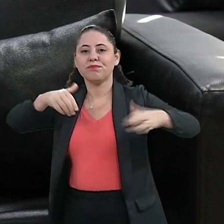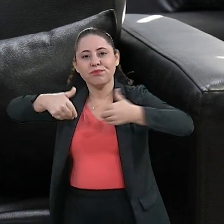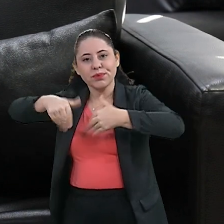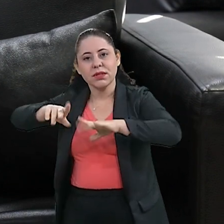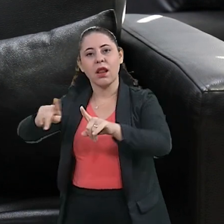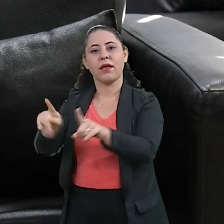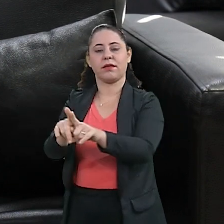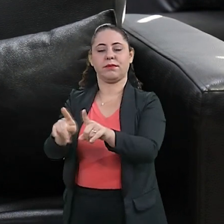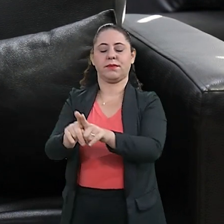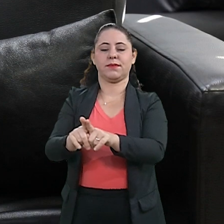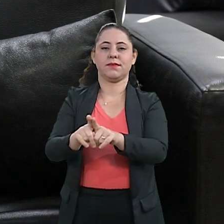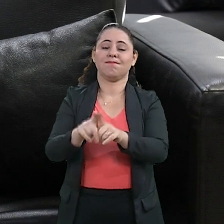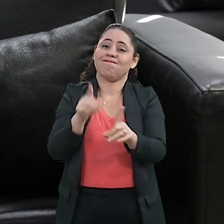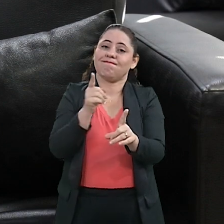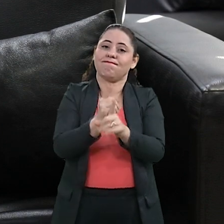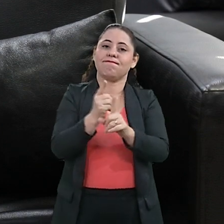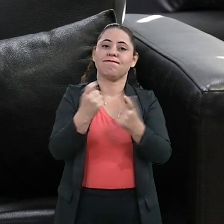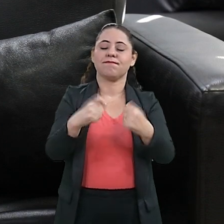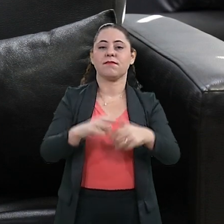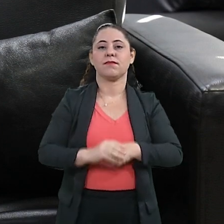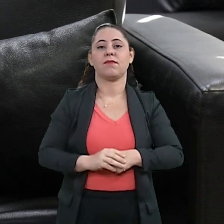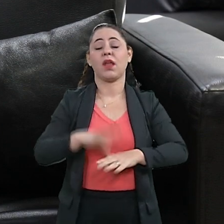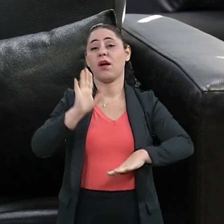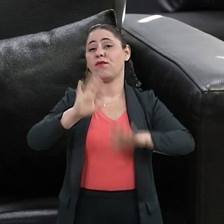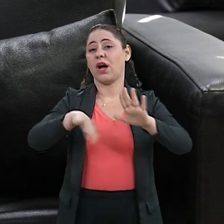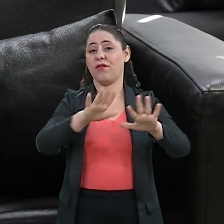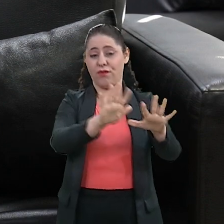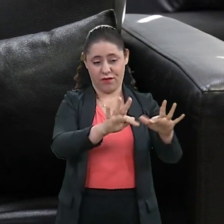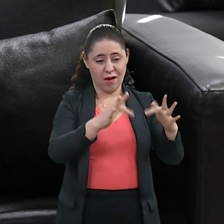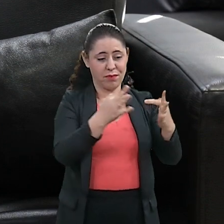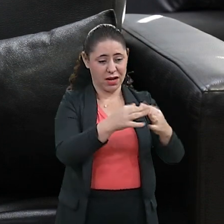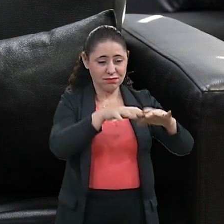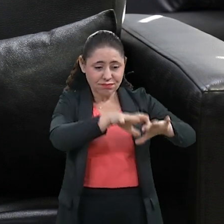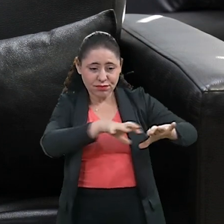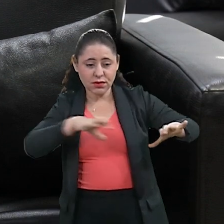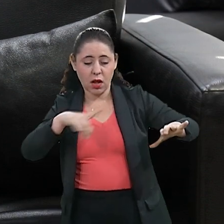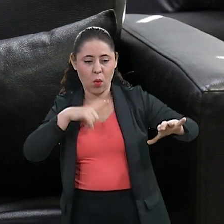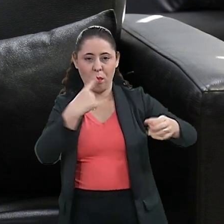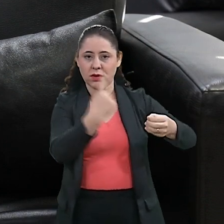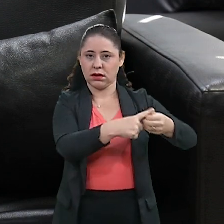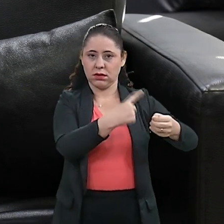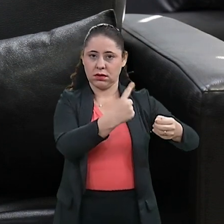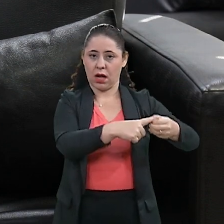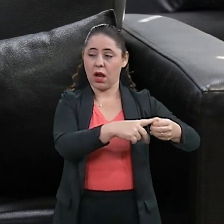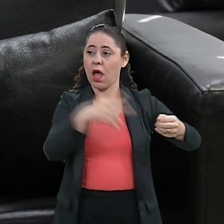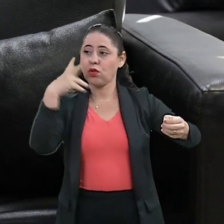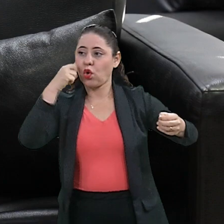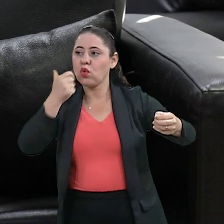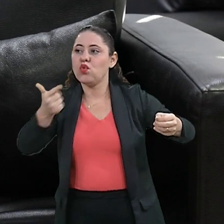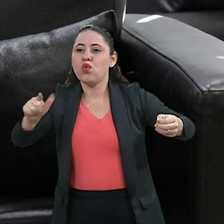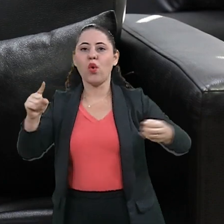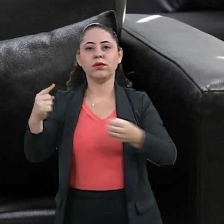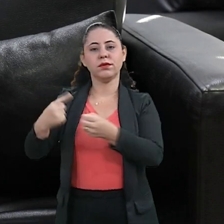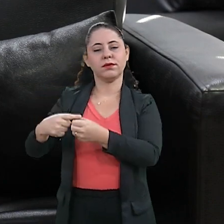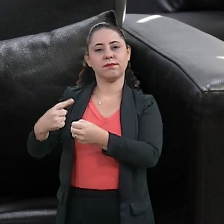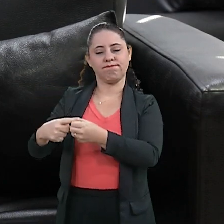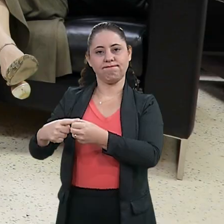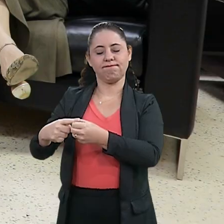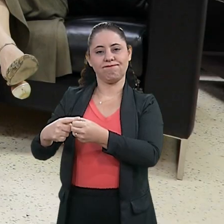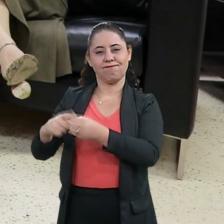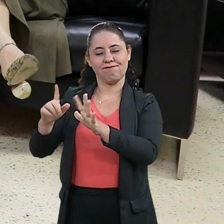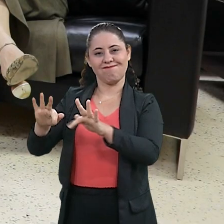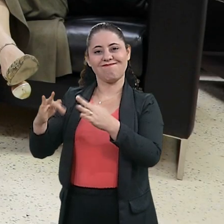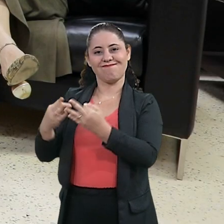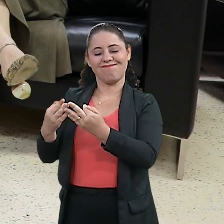que tem que ser localizado. Às vezes, a destituição de poder familiar ocorre numa comarca e a adoção em